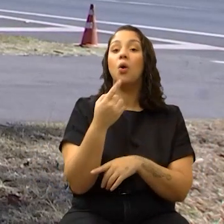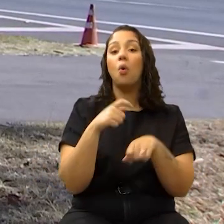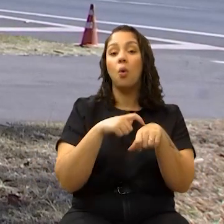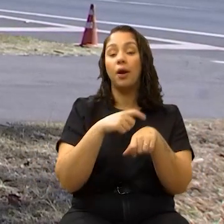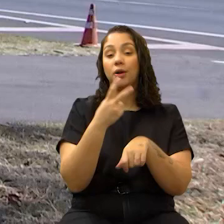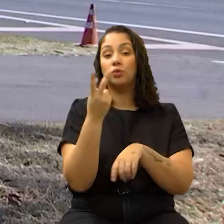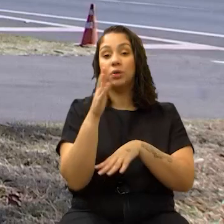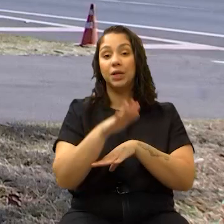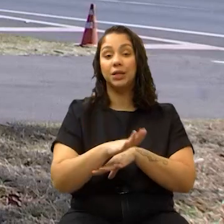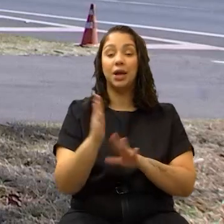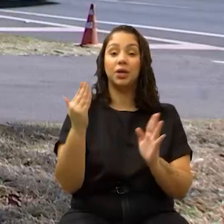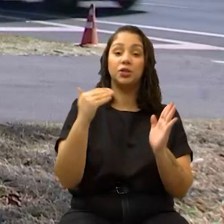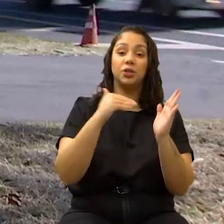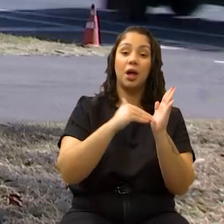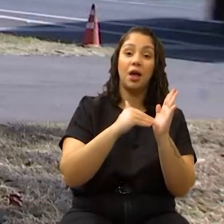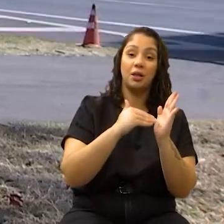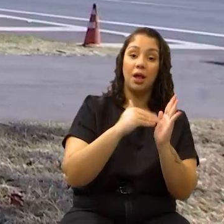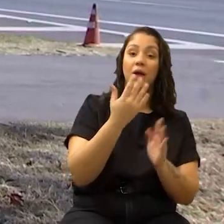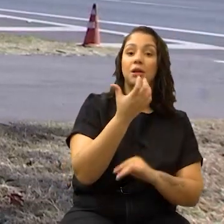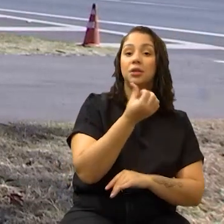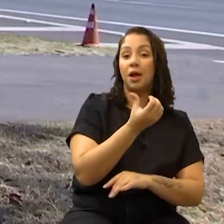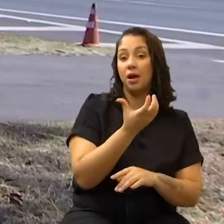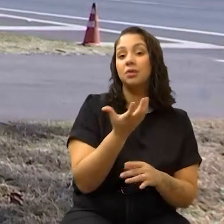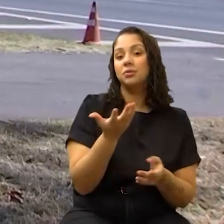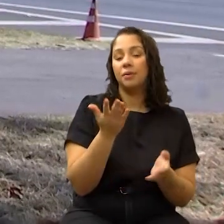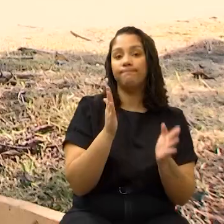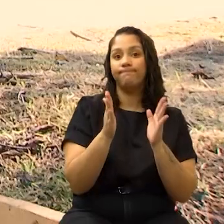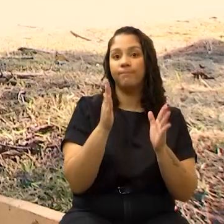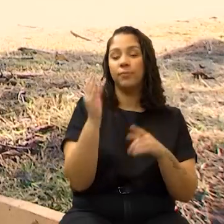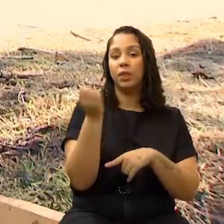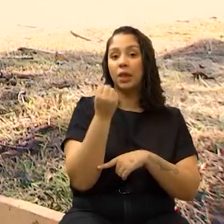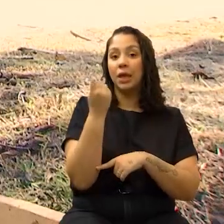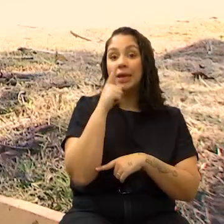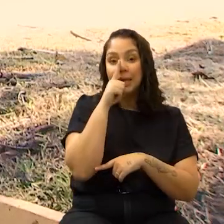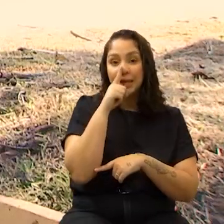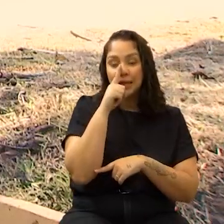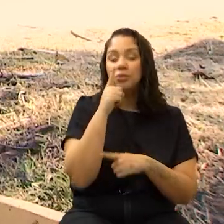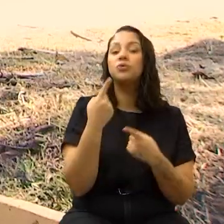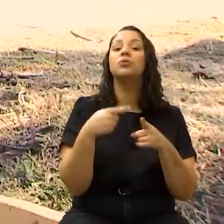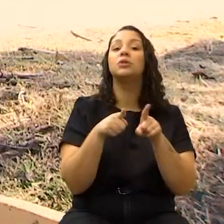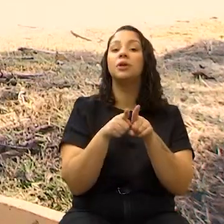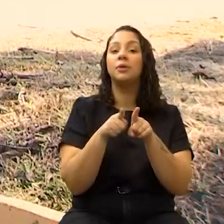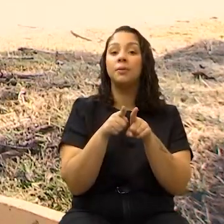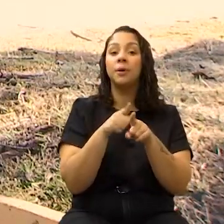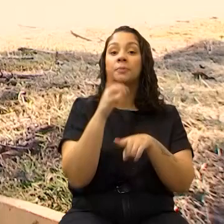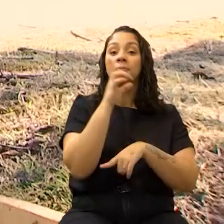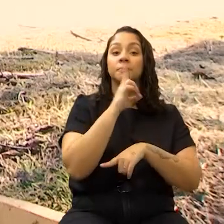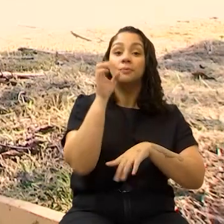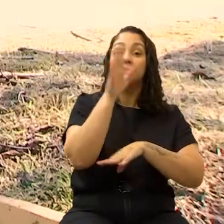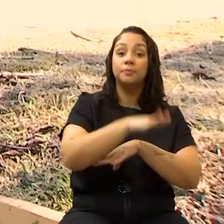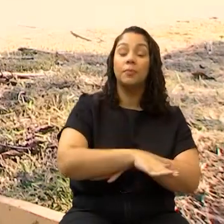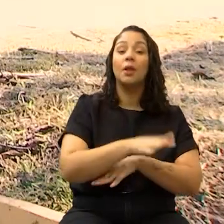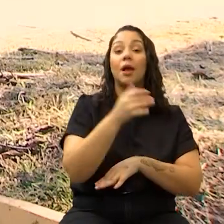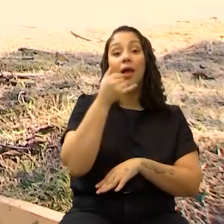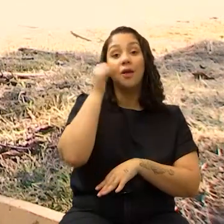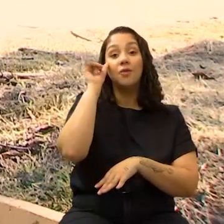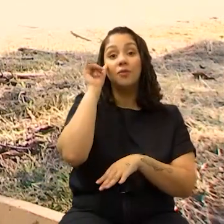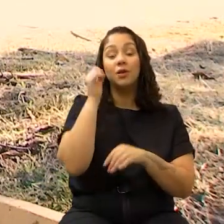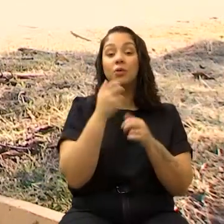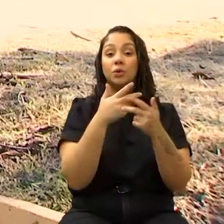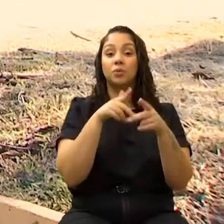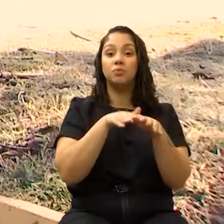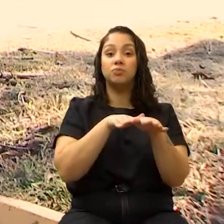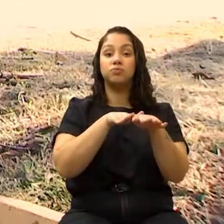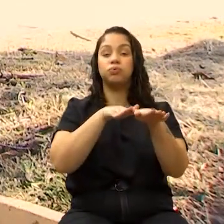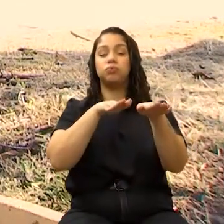as 22, a gente já tem como horário crítico. E no domingo, a período da tarde, a gente já recomenda que as pessoas evitem